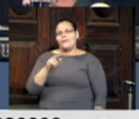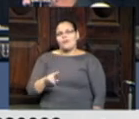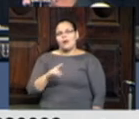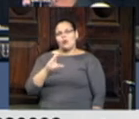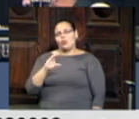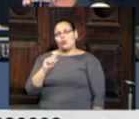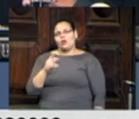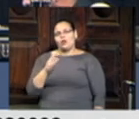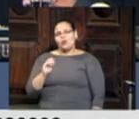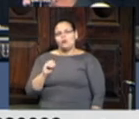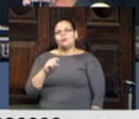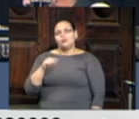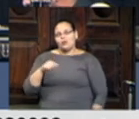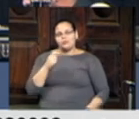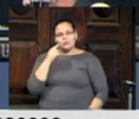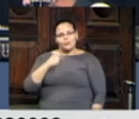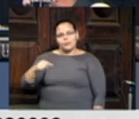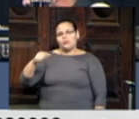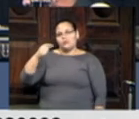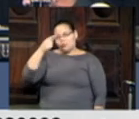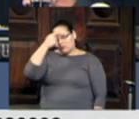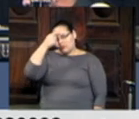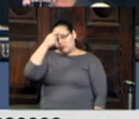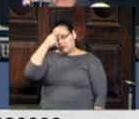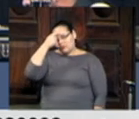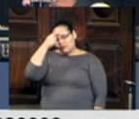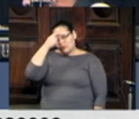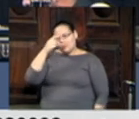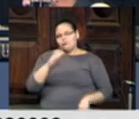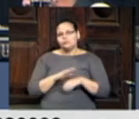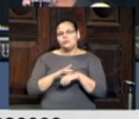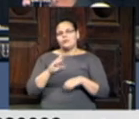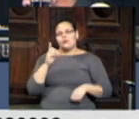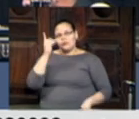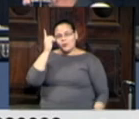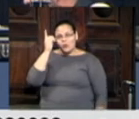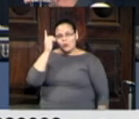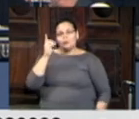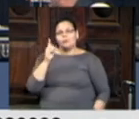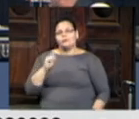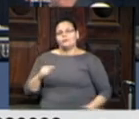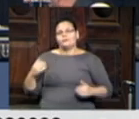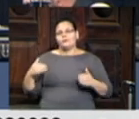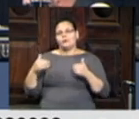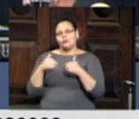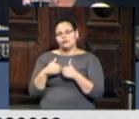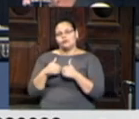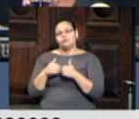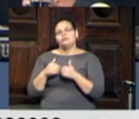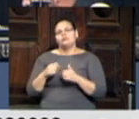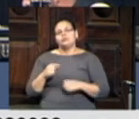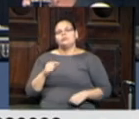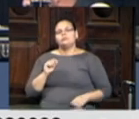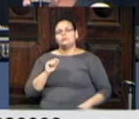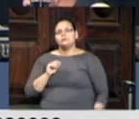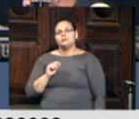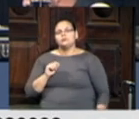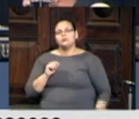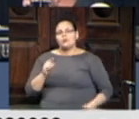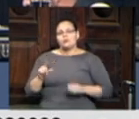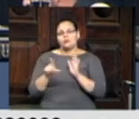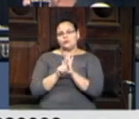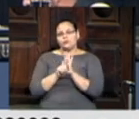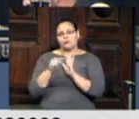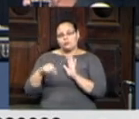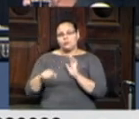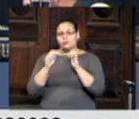da Conscientização sobre a Síndrome de Down e o transtorno do espectro autista no âmbito da Assembleia Legislativa